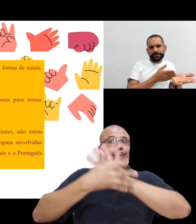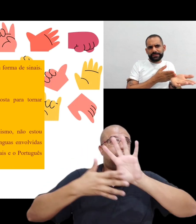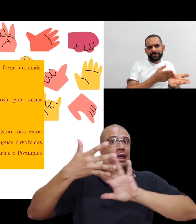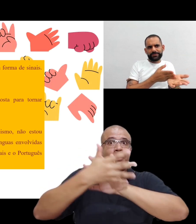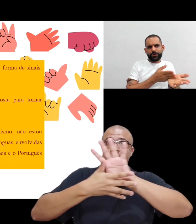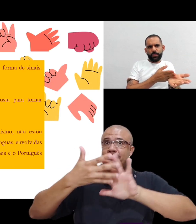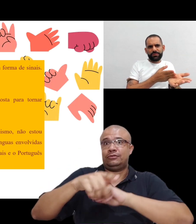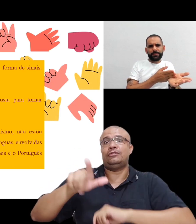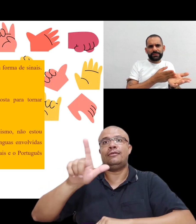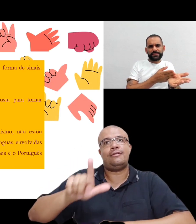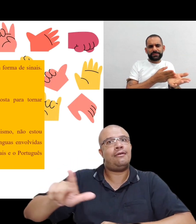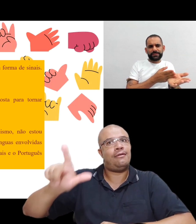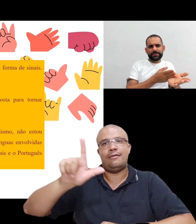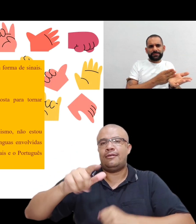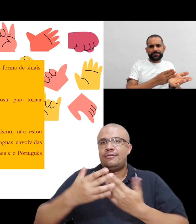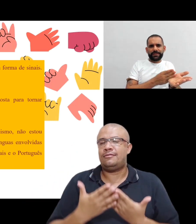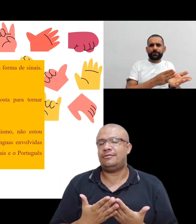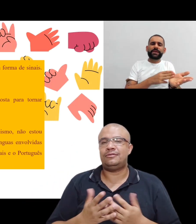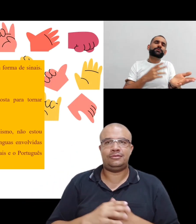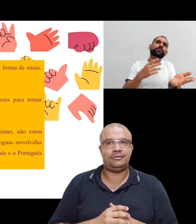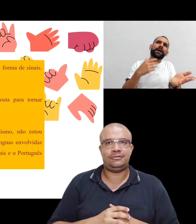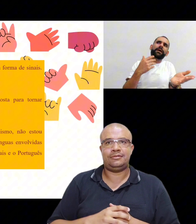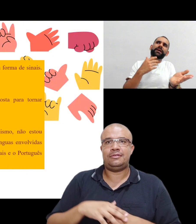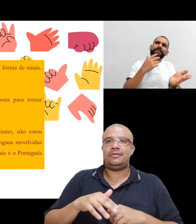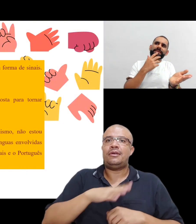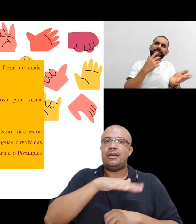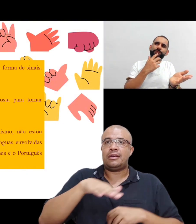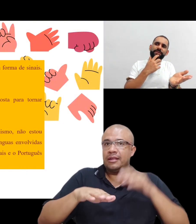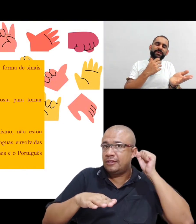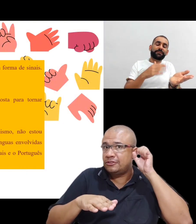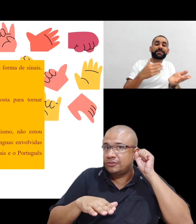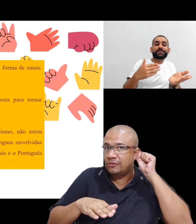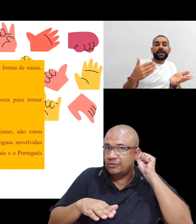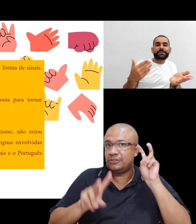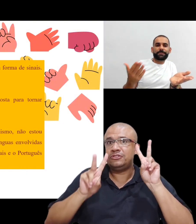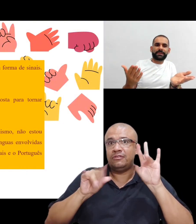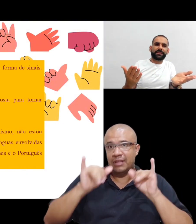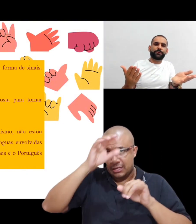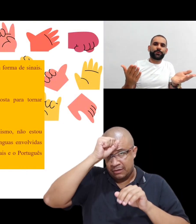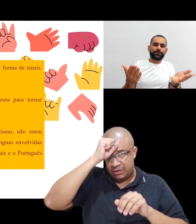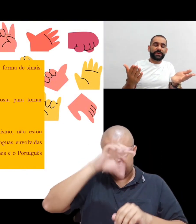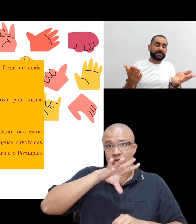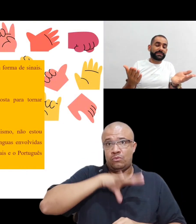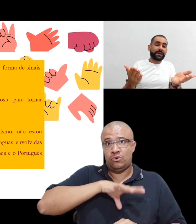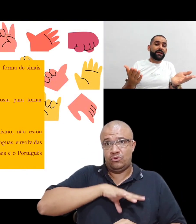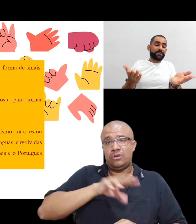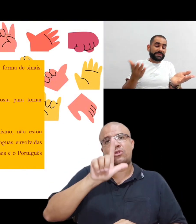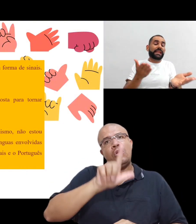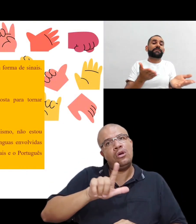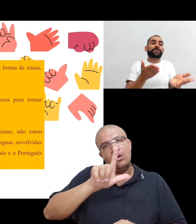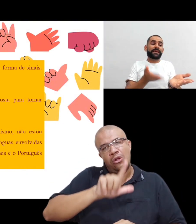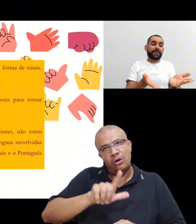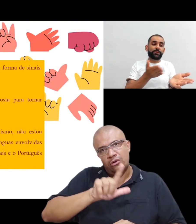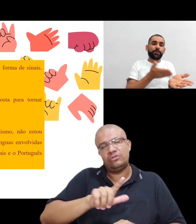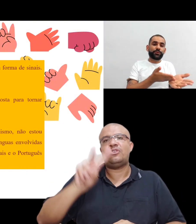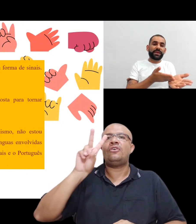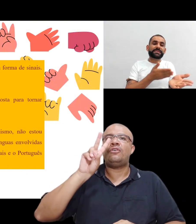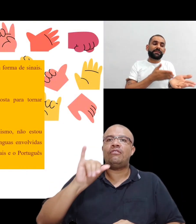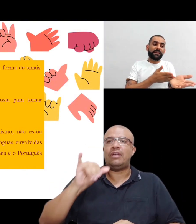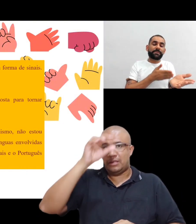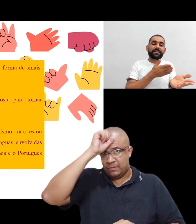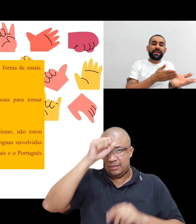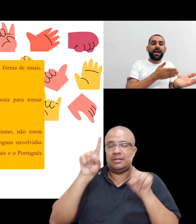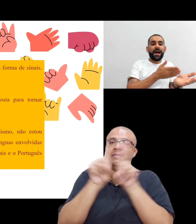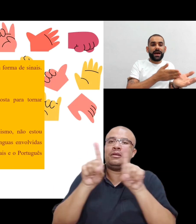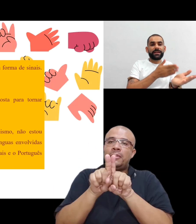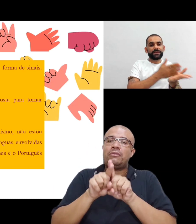a Libras, obviamente. Né? Não é que a criança ouvinte ela vai deixar de aprender o português, mas ela vai aprender, além do português,